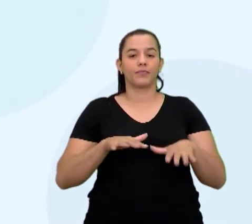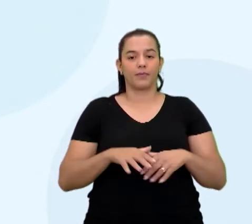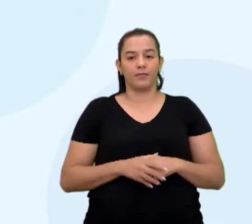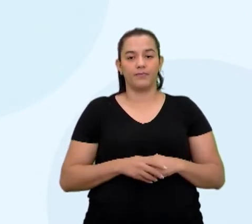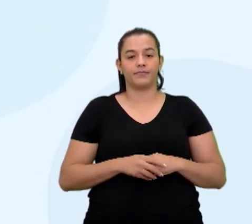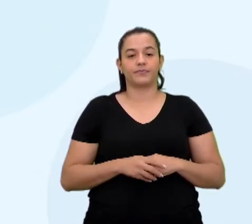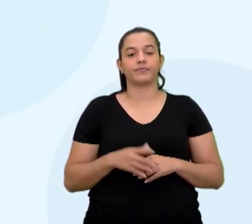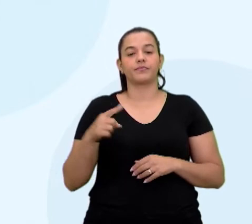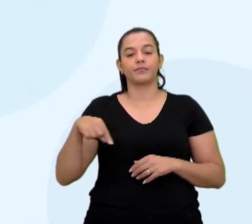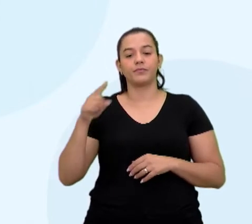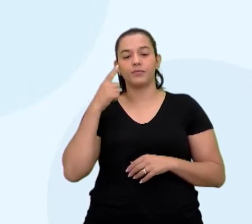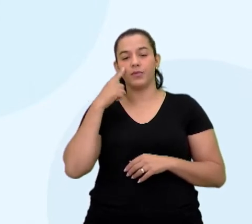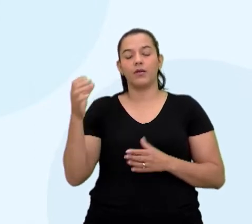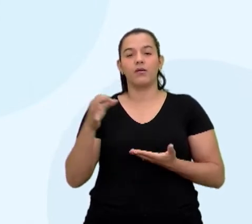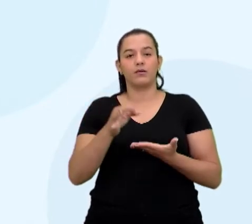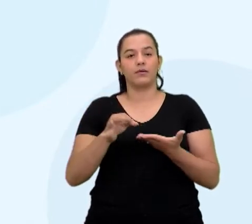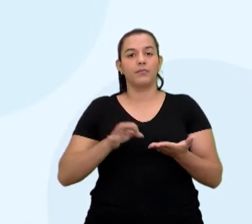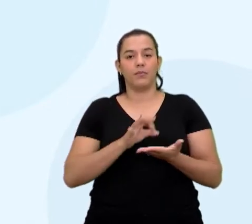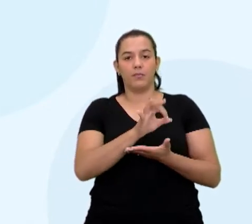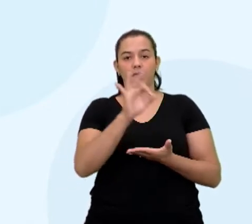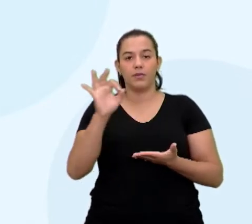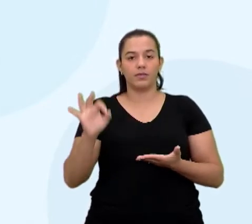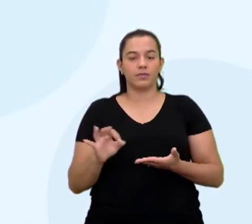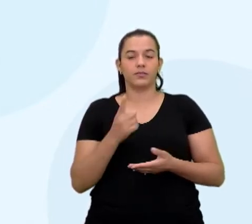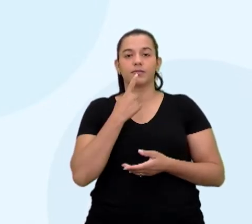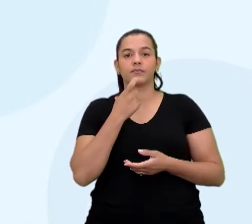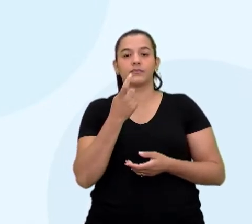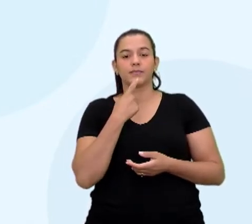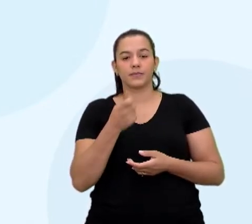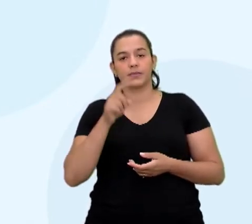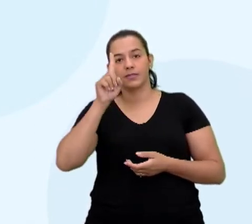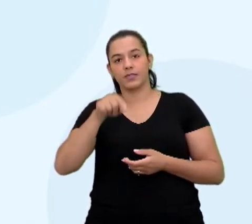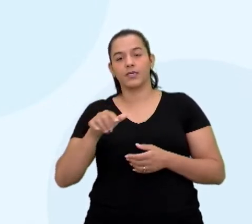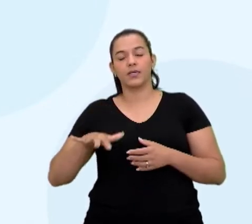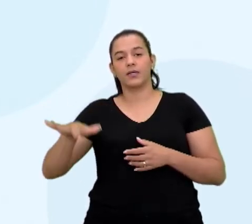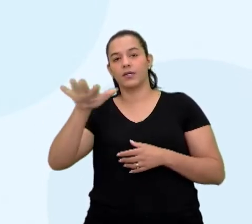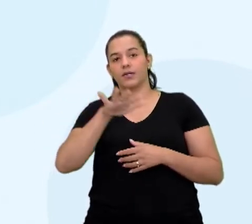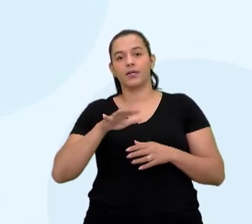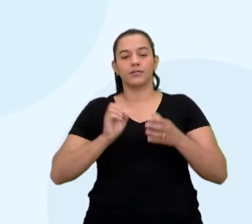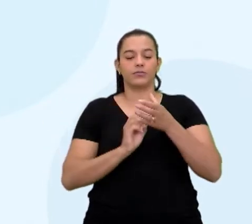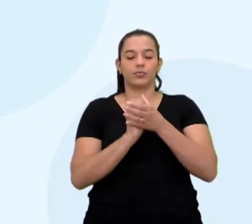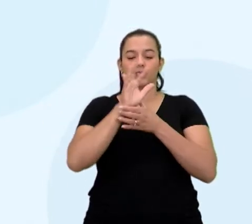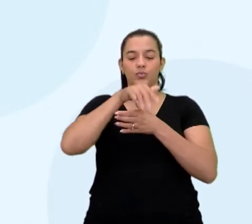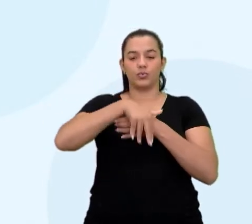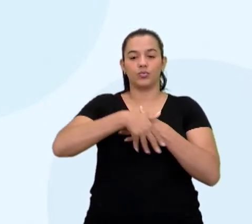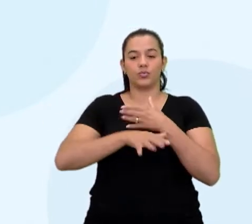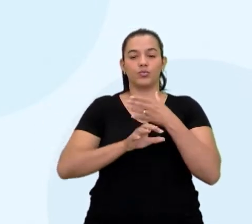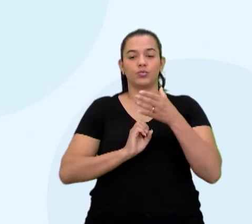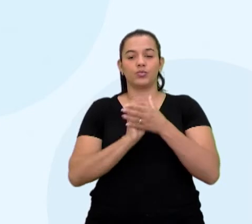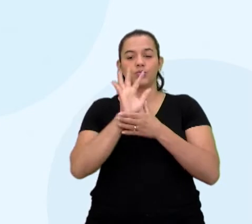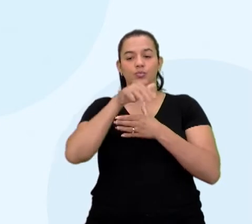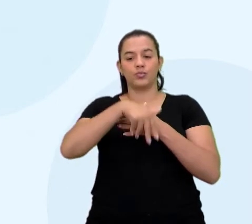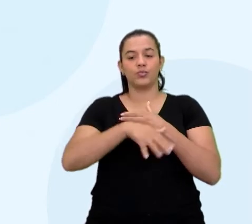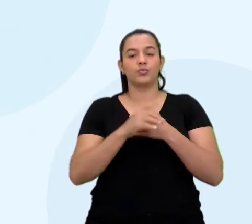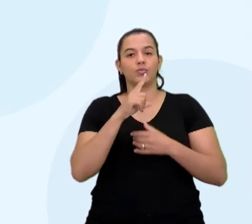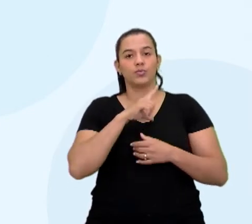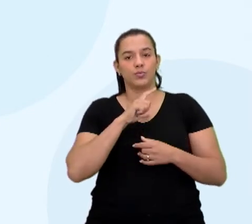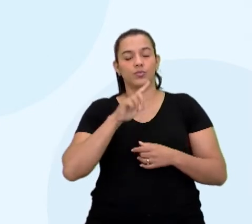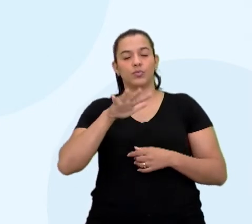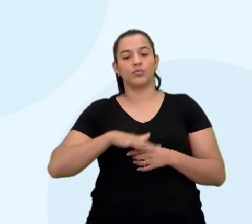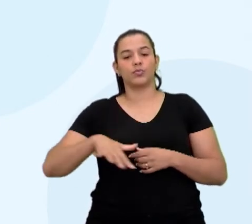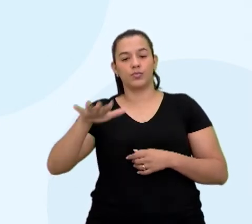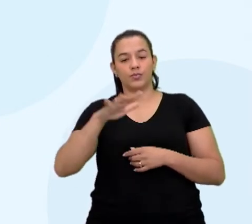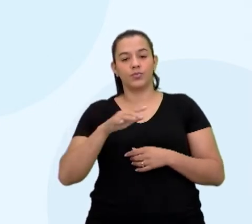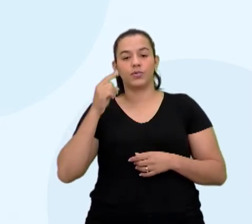aparecendo lá com bolinhas vermelhas são áreas de vulcanismo. né? E as partes que estão lá, né, com os círculos